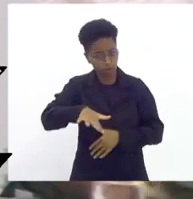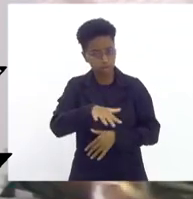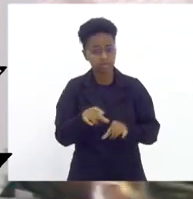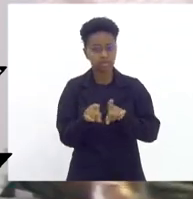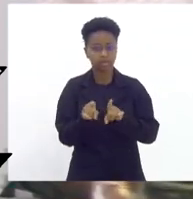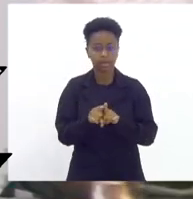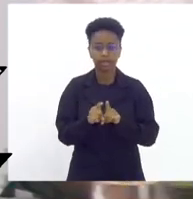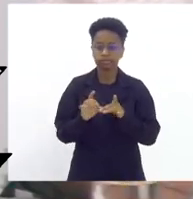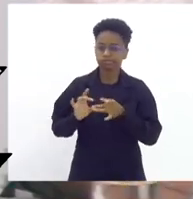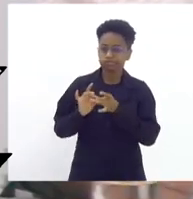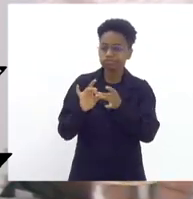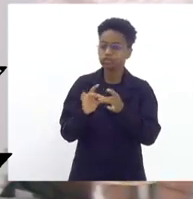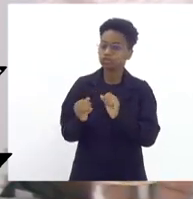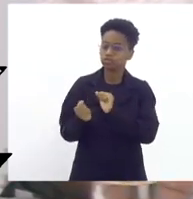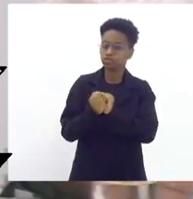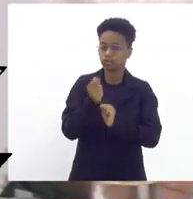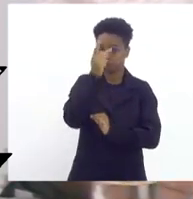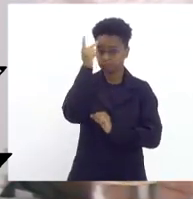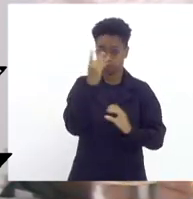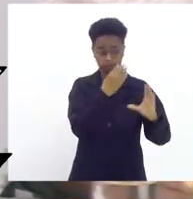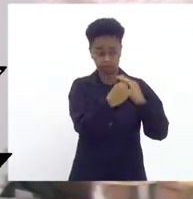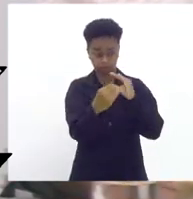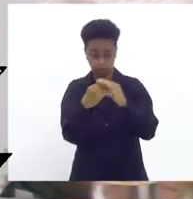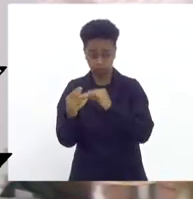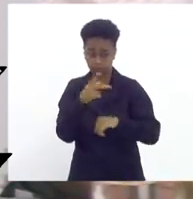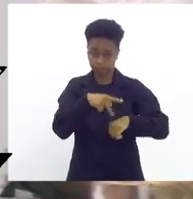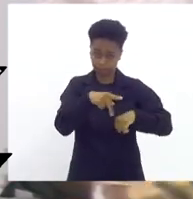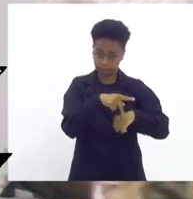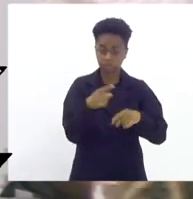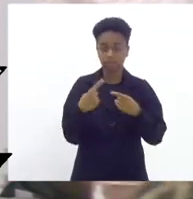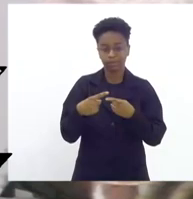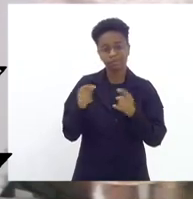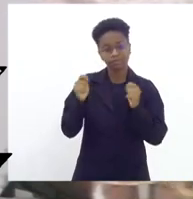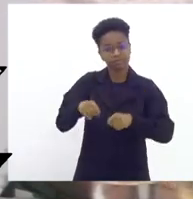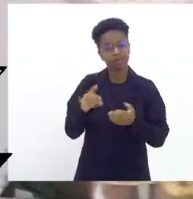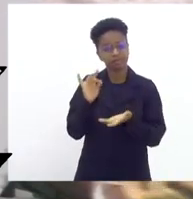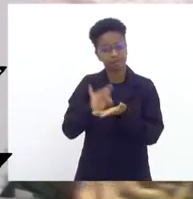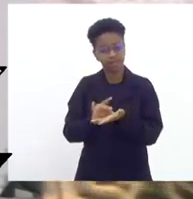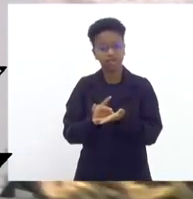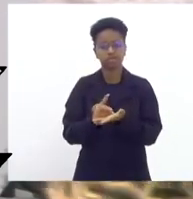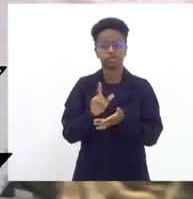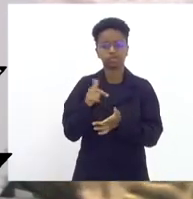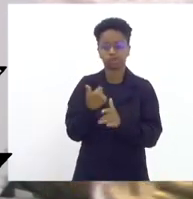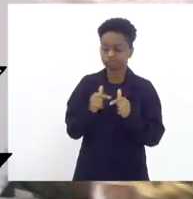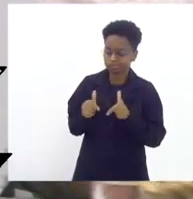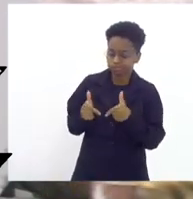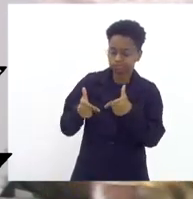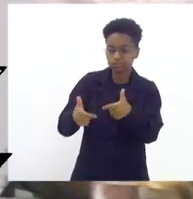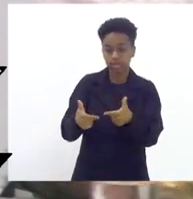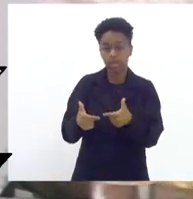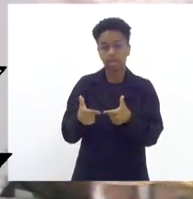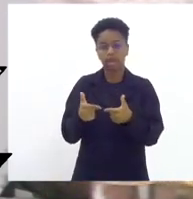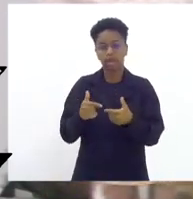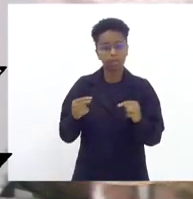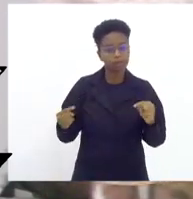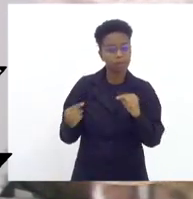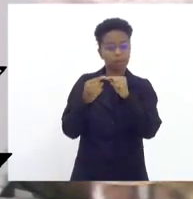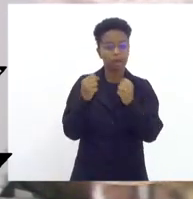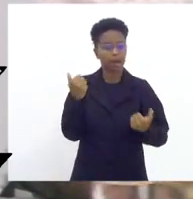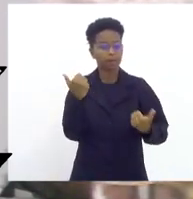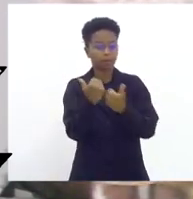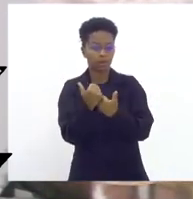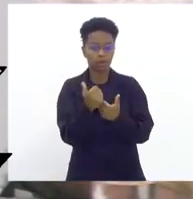colocaram ao lado dos refugiados e das refugiados para que o nosso mandato seja um canal de expressão dessa causa no Congresso